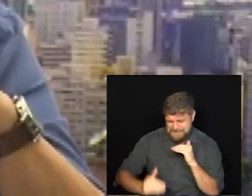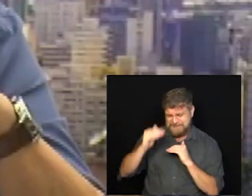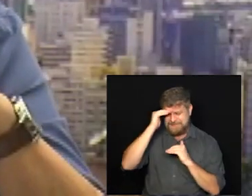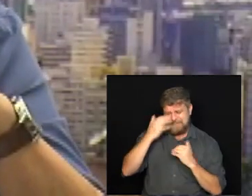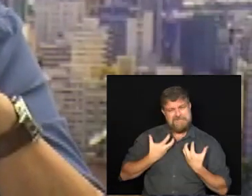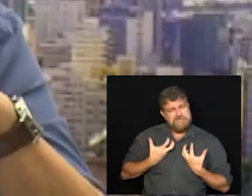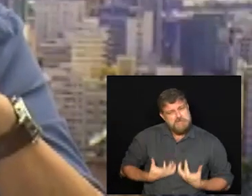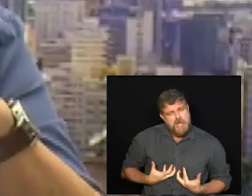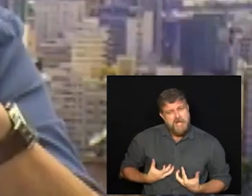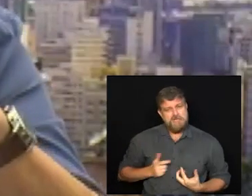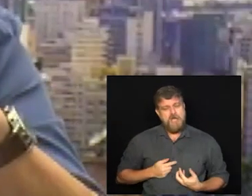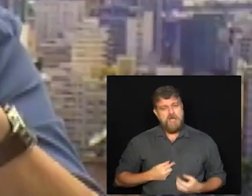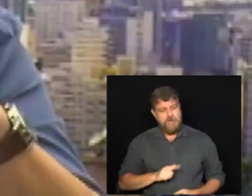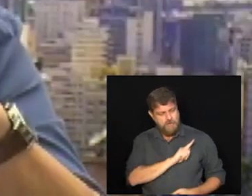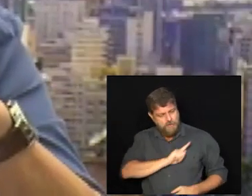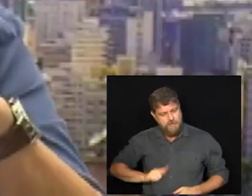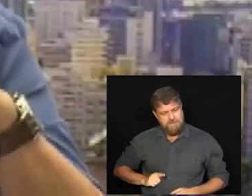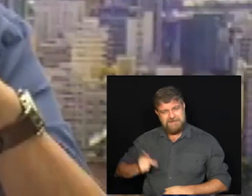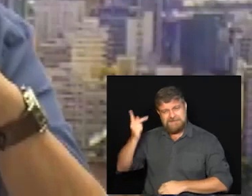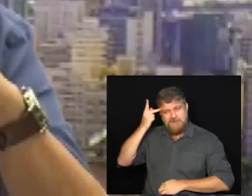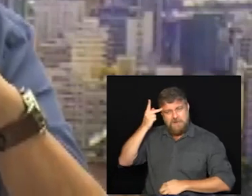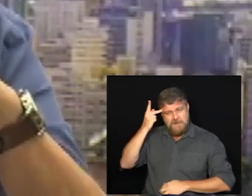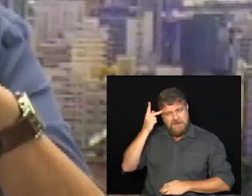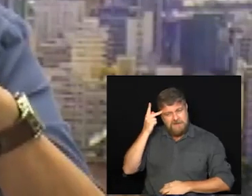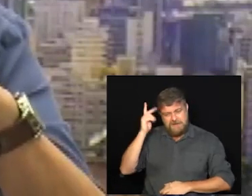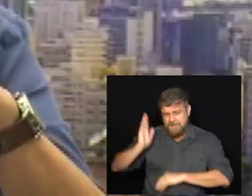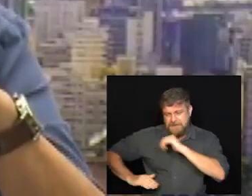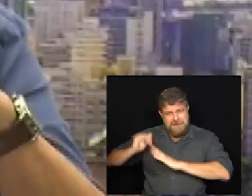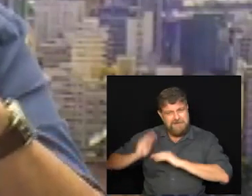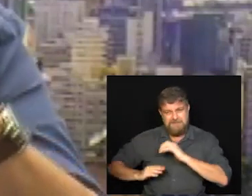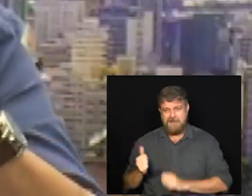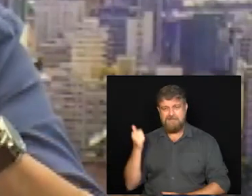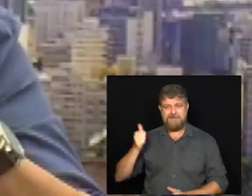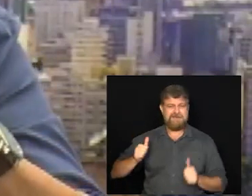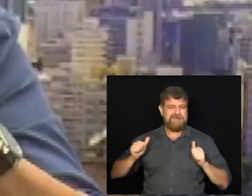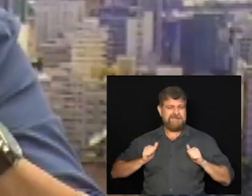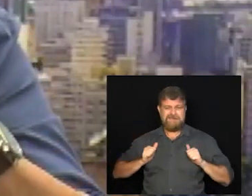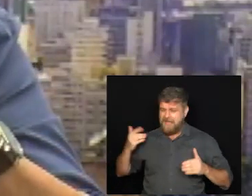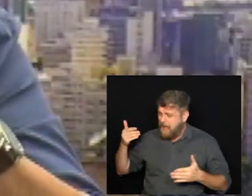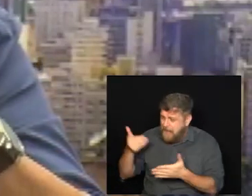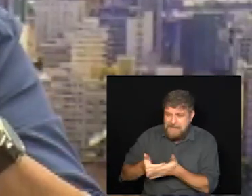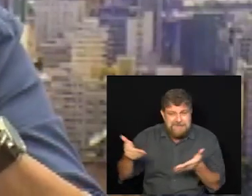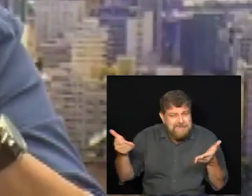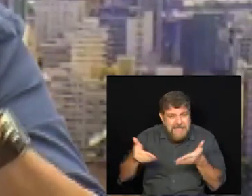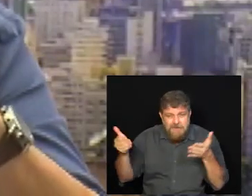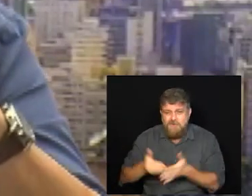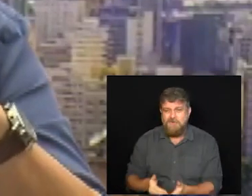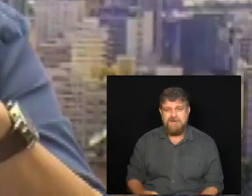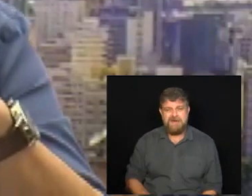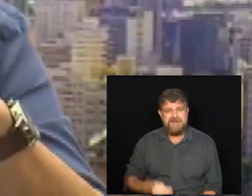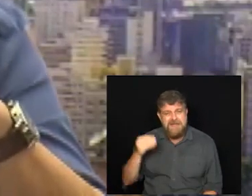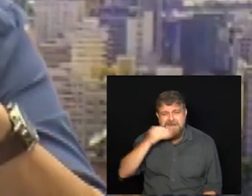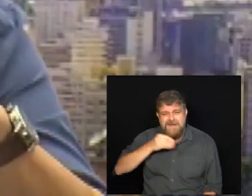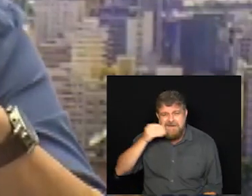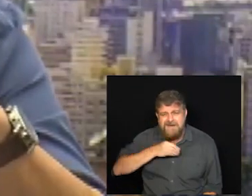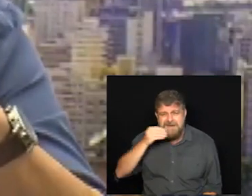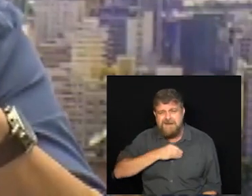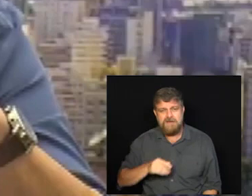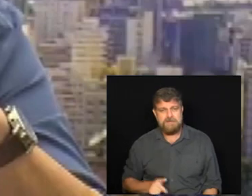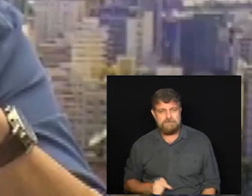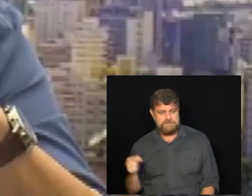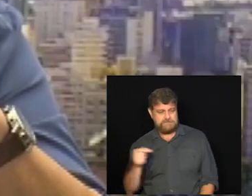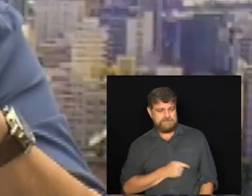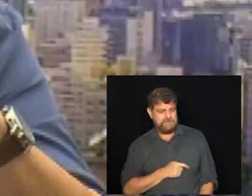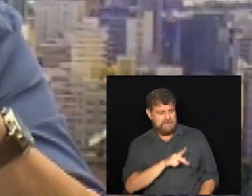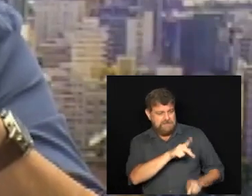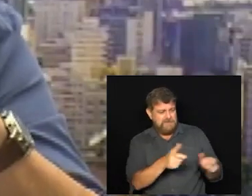o governo federal e estadual não estão atuando como atuaram no ano passado, pelo menos até o presente momento, e essa parcela